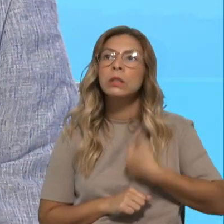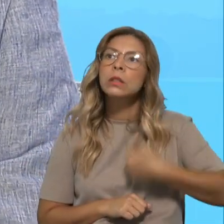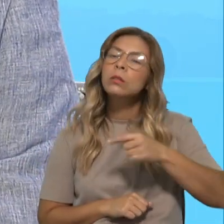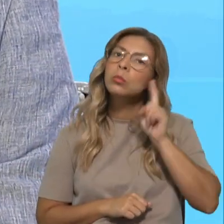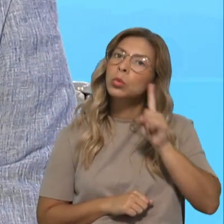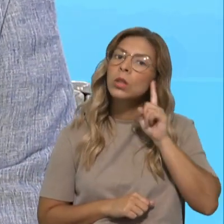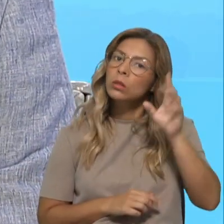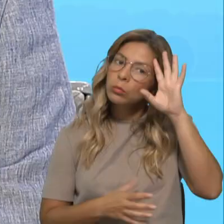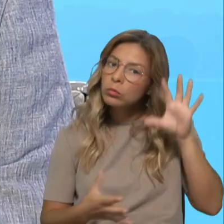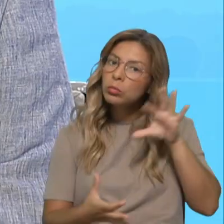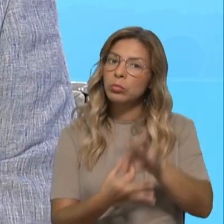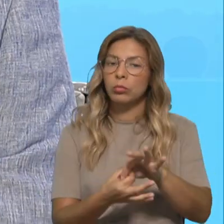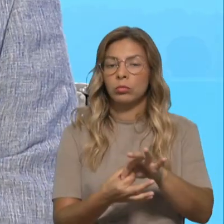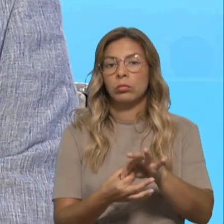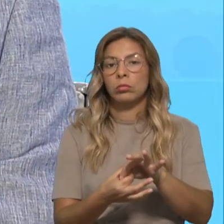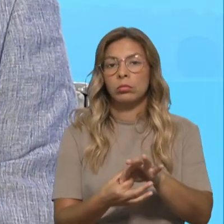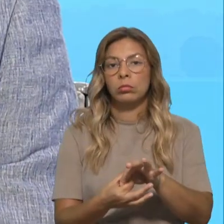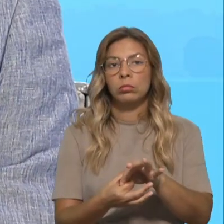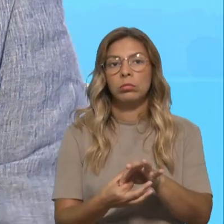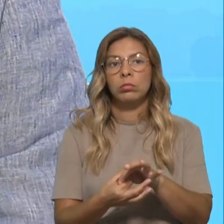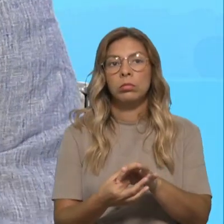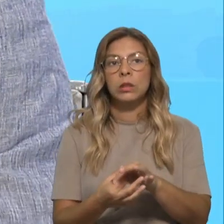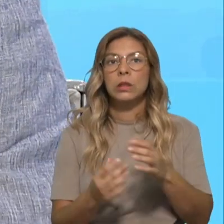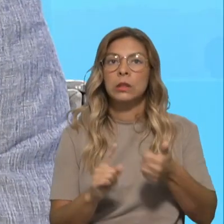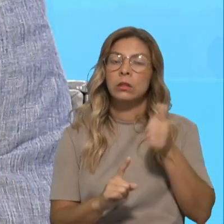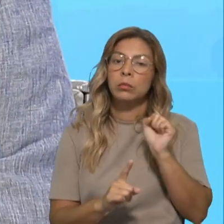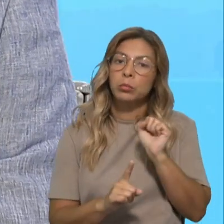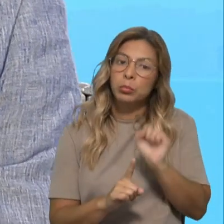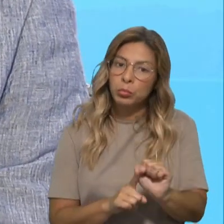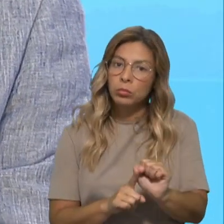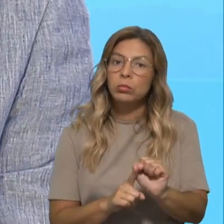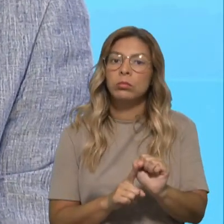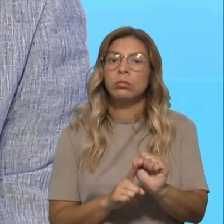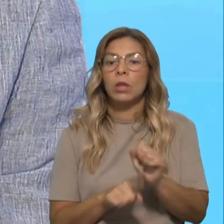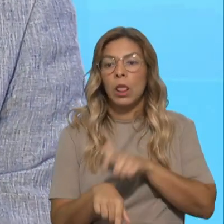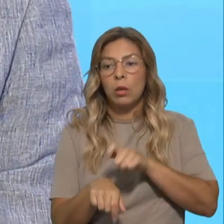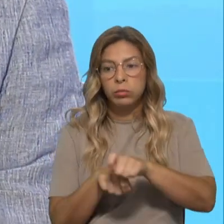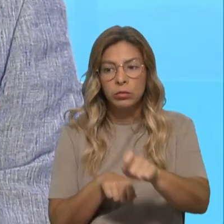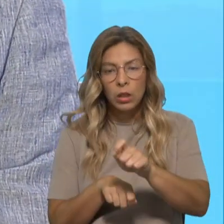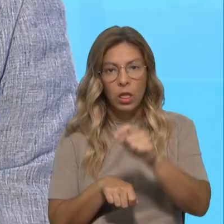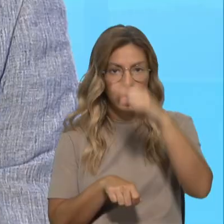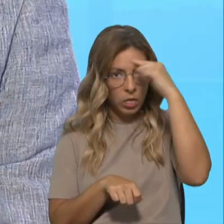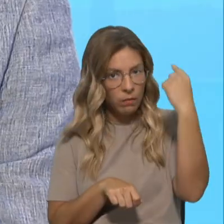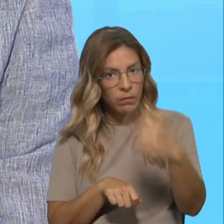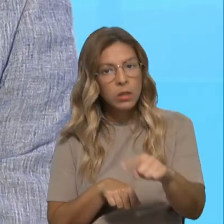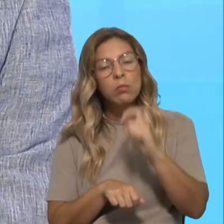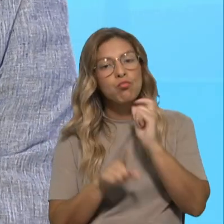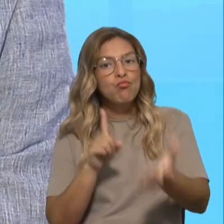inspiração que nos permita atravessar estes momentos difíceis e superá-los.